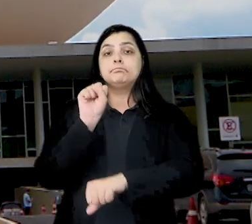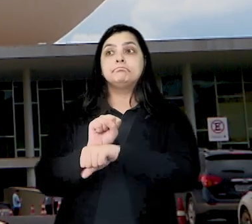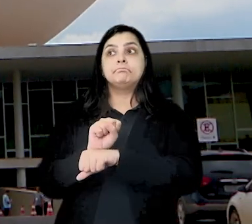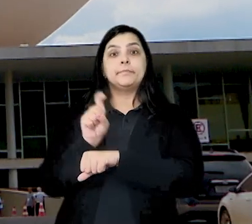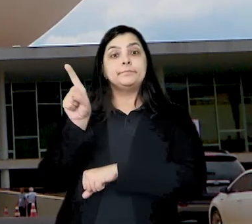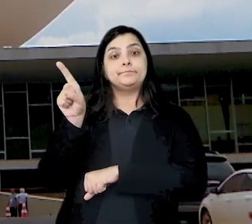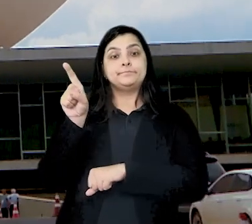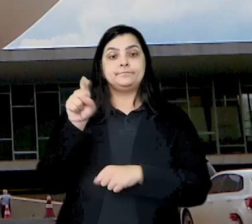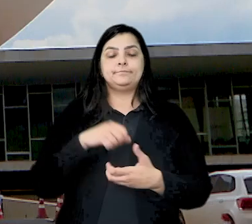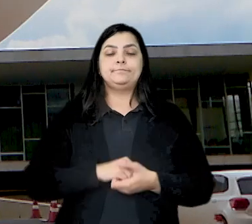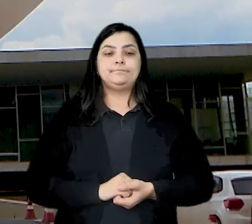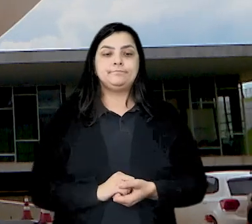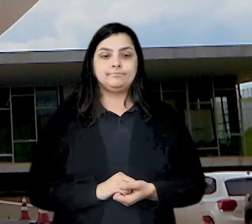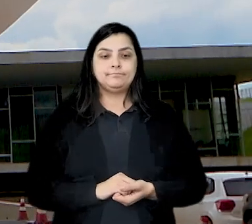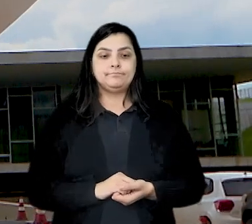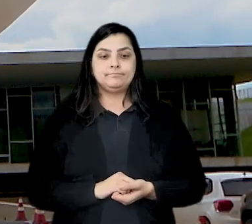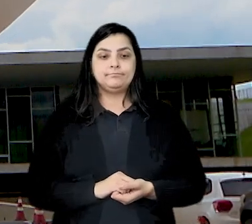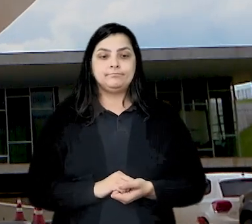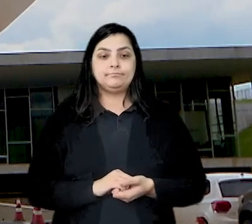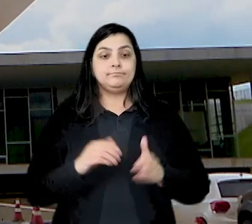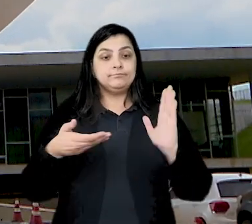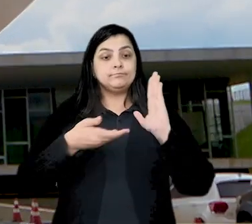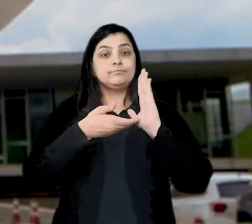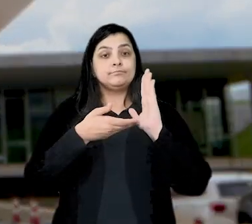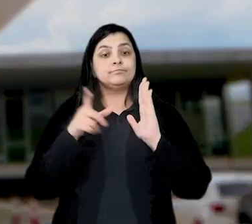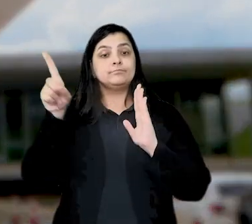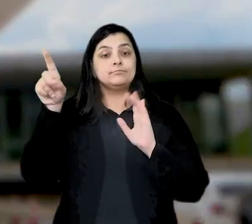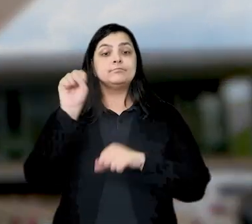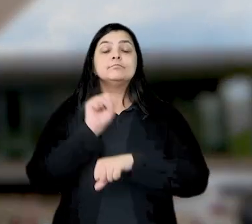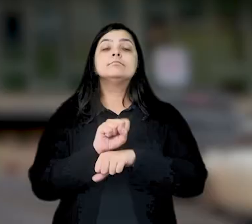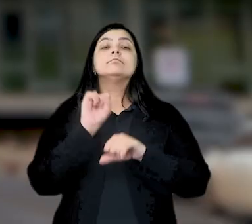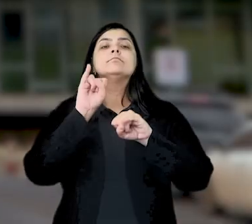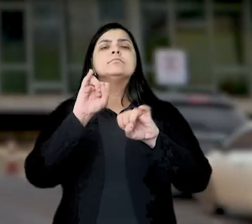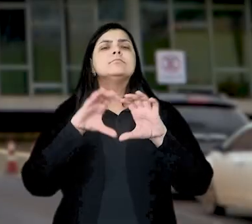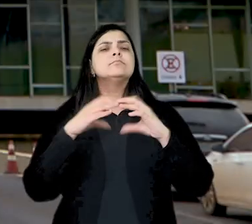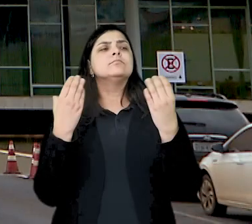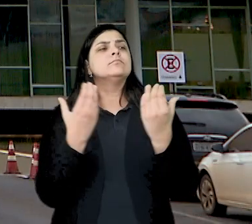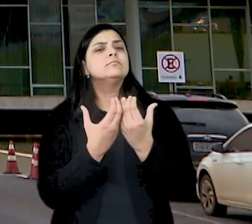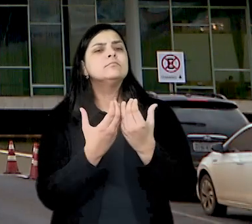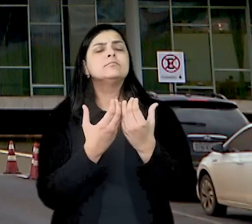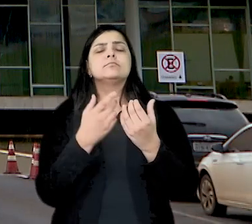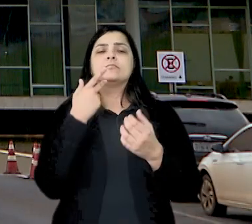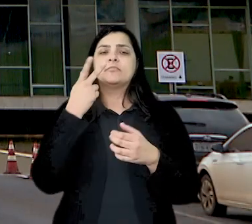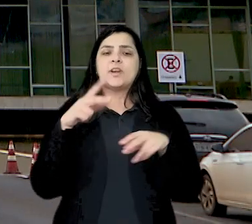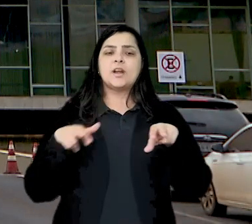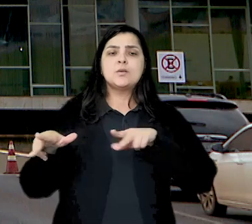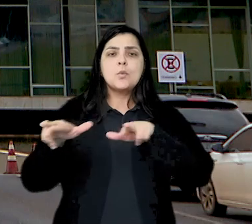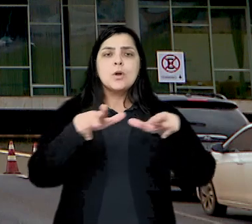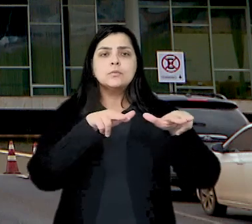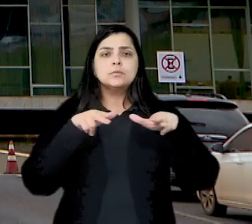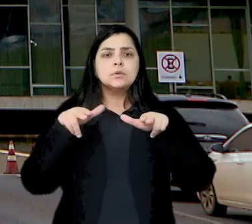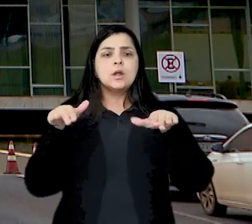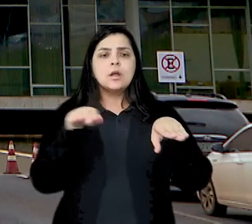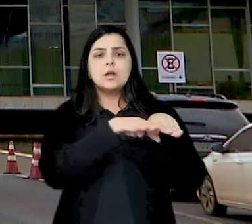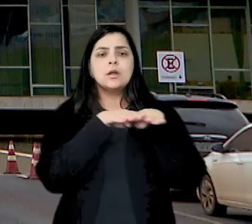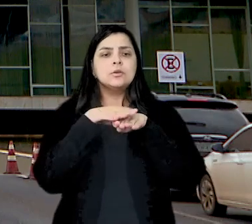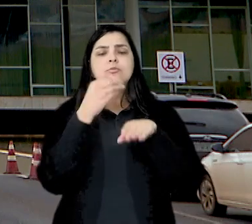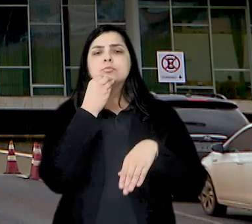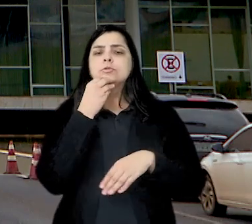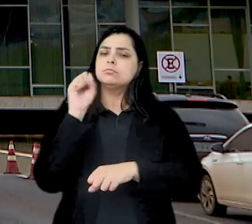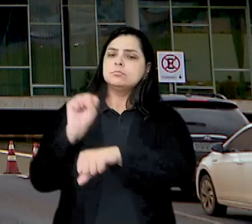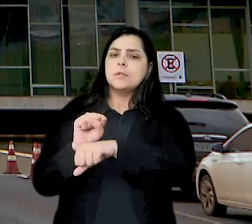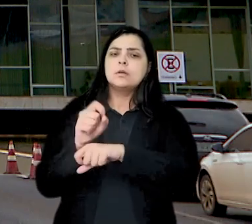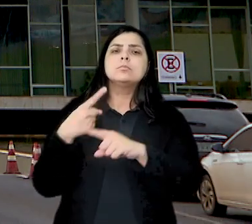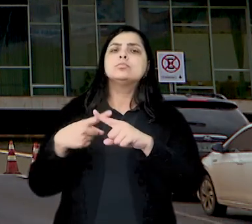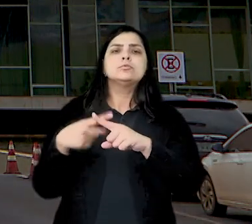ela está parada no Congresso Nacional. E aí nós nos perguntamos, se é uma convenção que fala de igualdade de